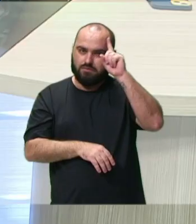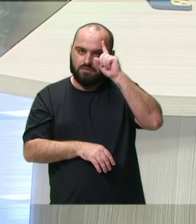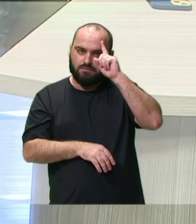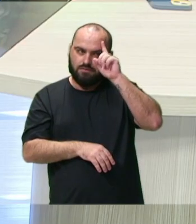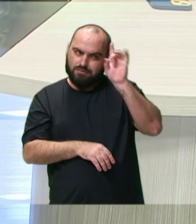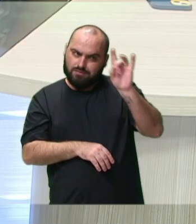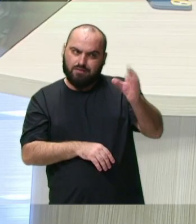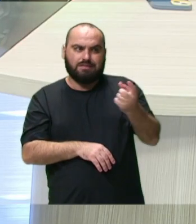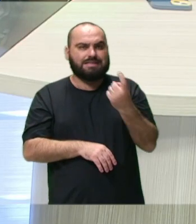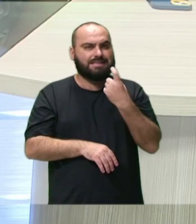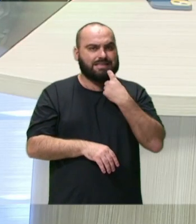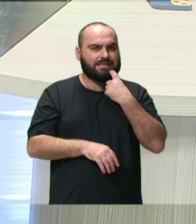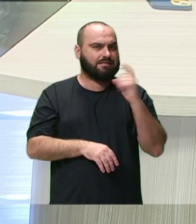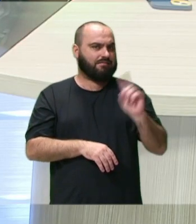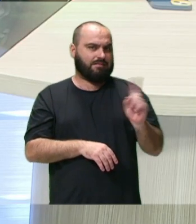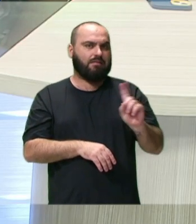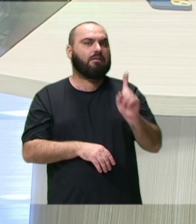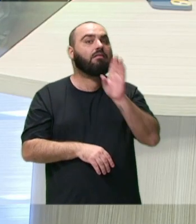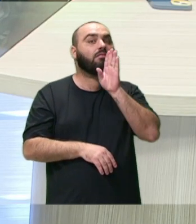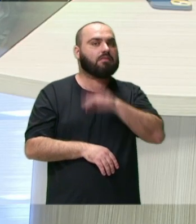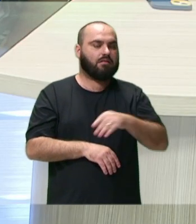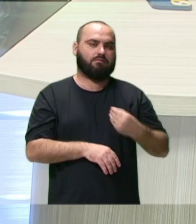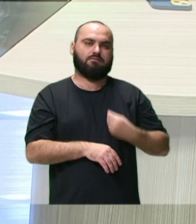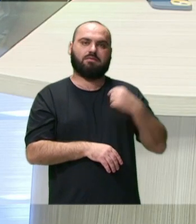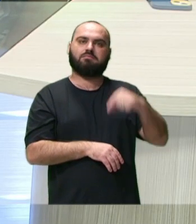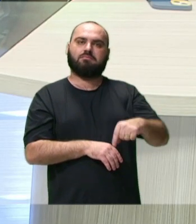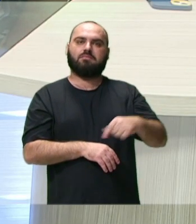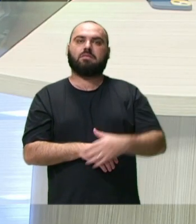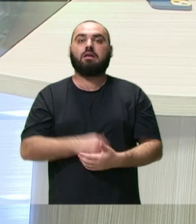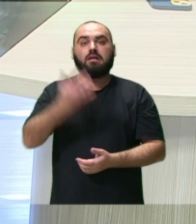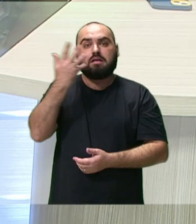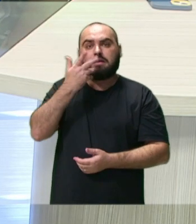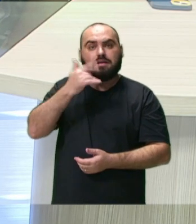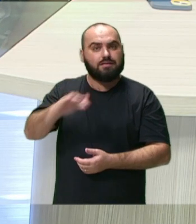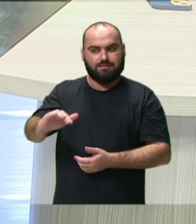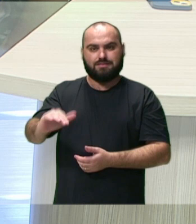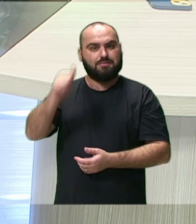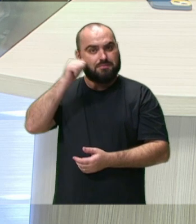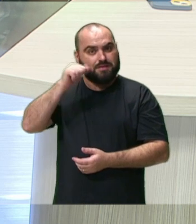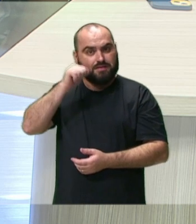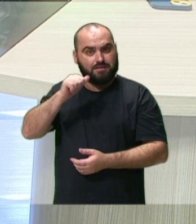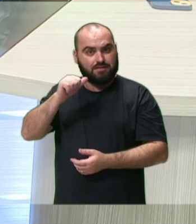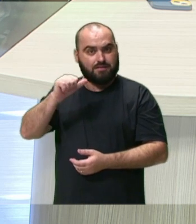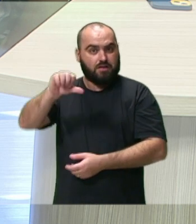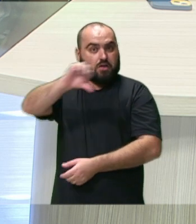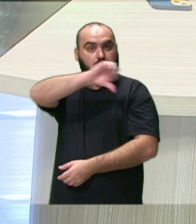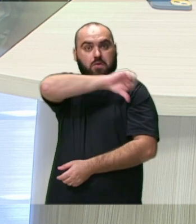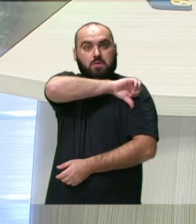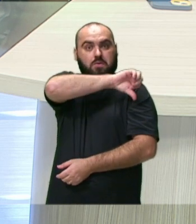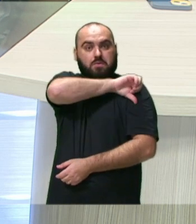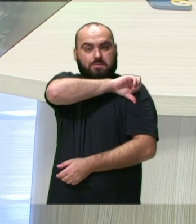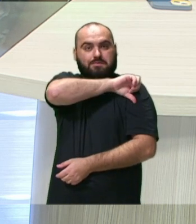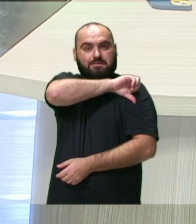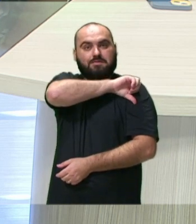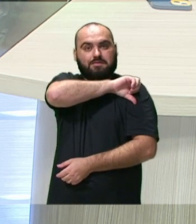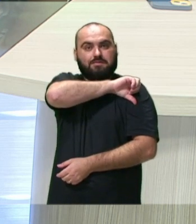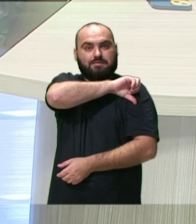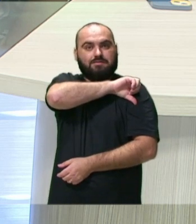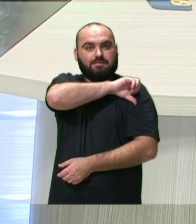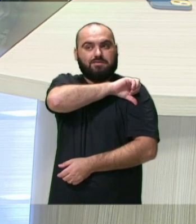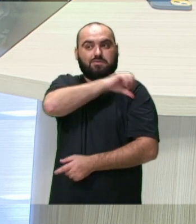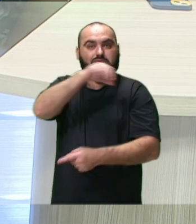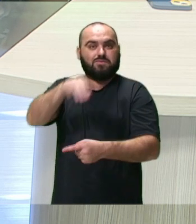nós vamos ter no expediente da tarde também, crianças, meninas dos 9º anos